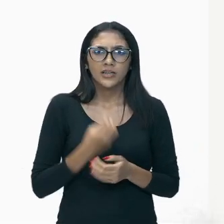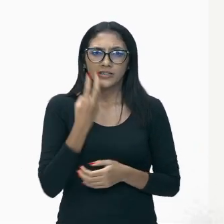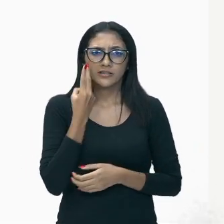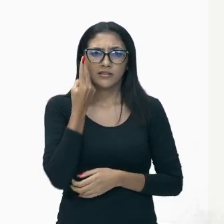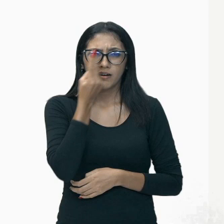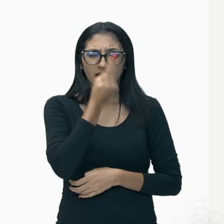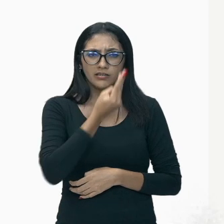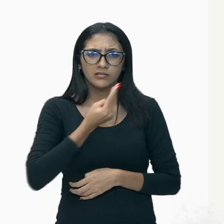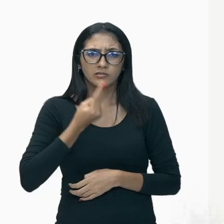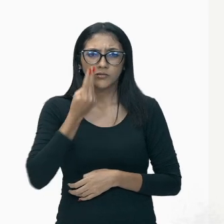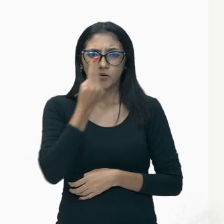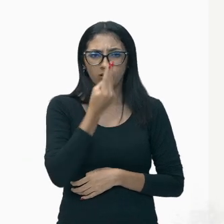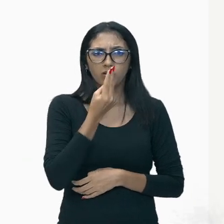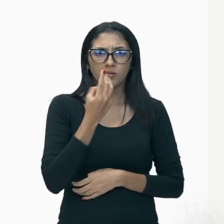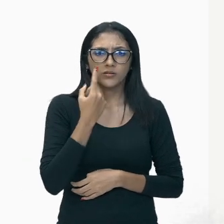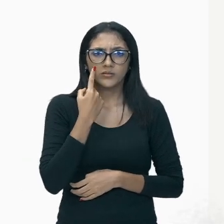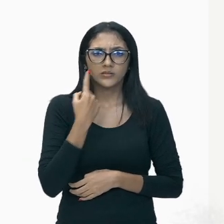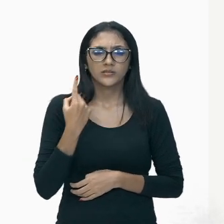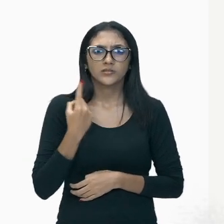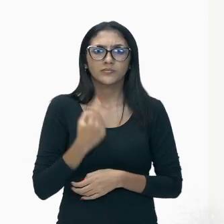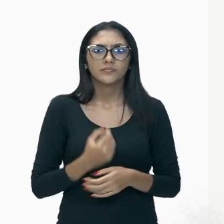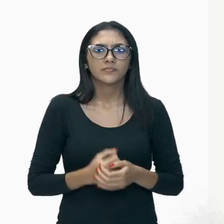horas